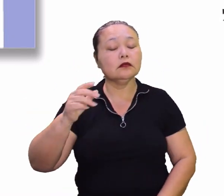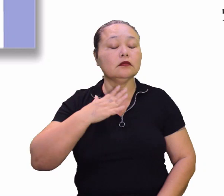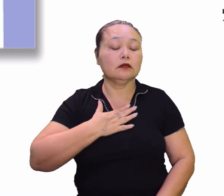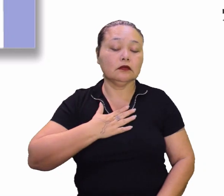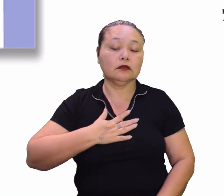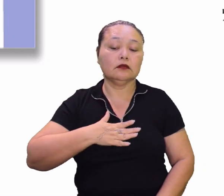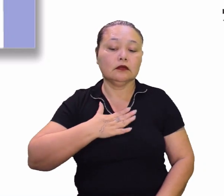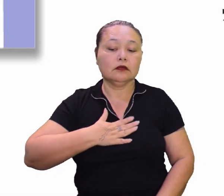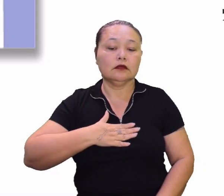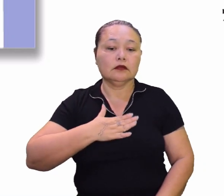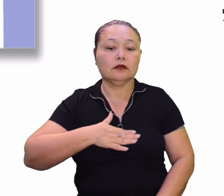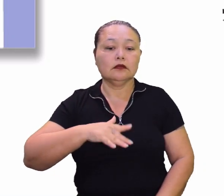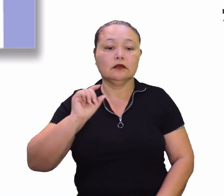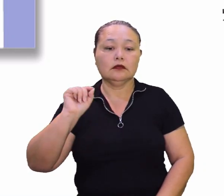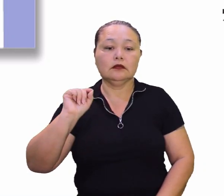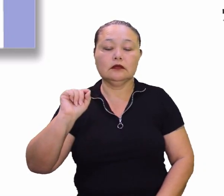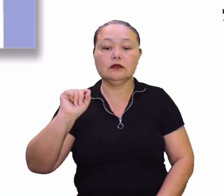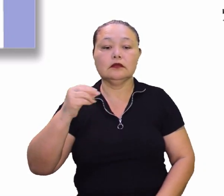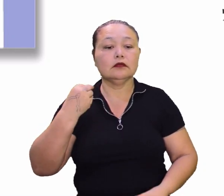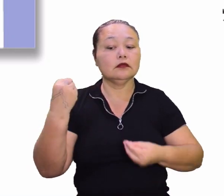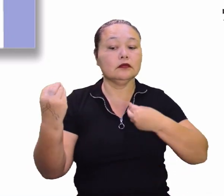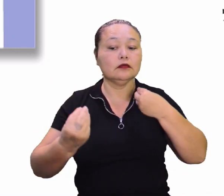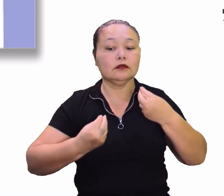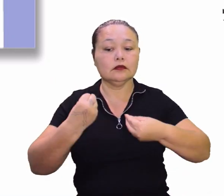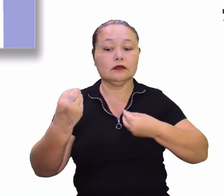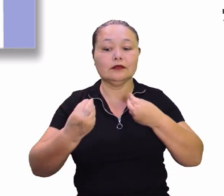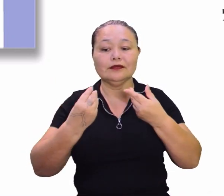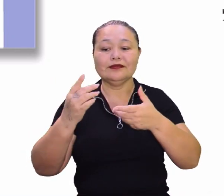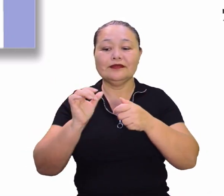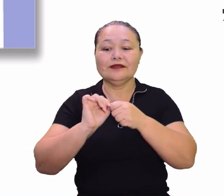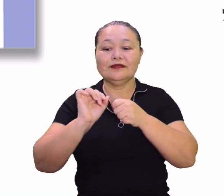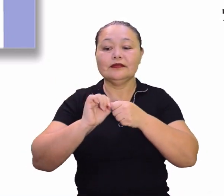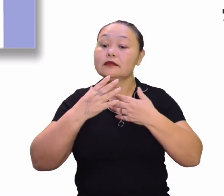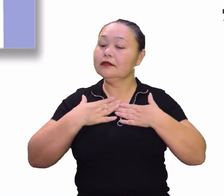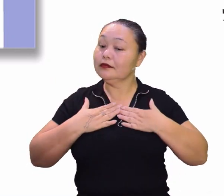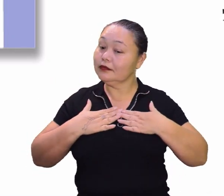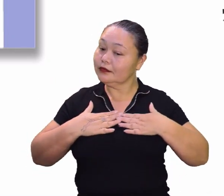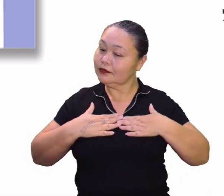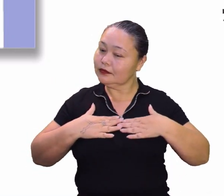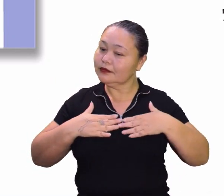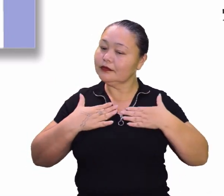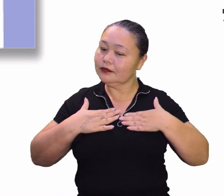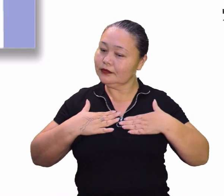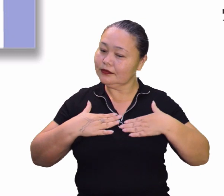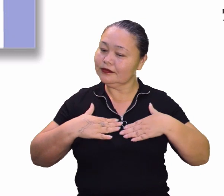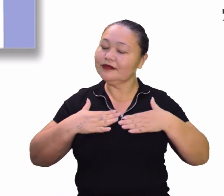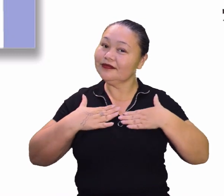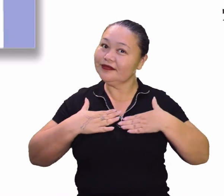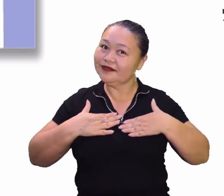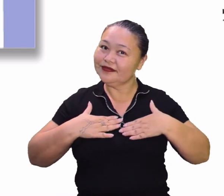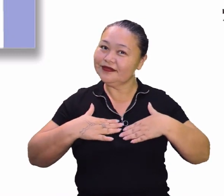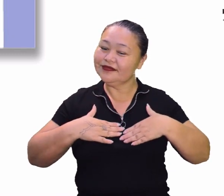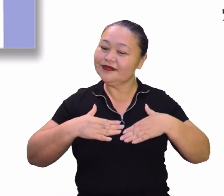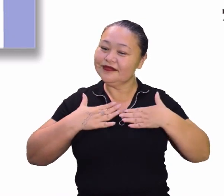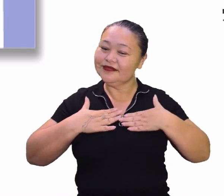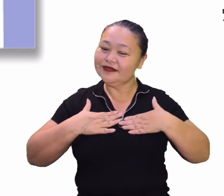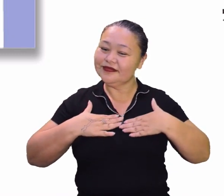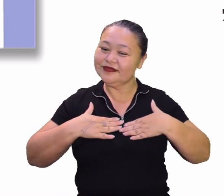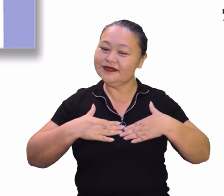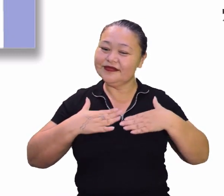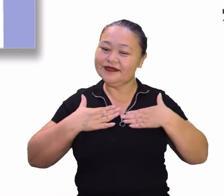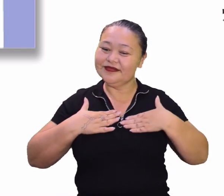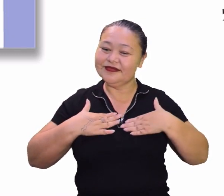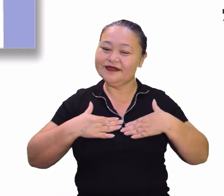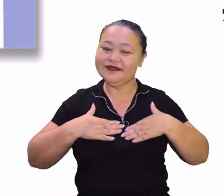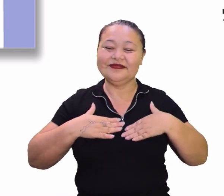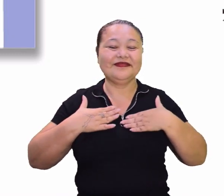calma. Vamos ver como é que a Aldelinda fala. Calma, calma, calma. Olha como é que é calma, Rogério. Tô vendo aí.